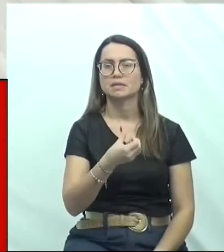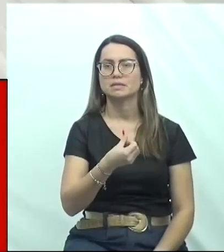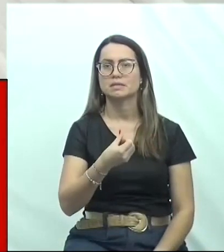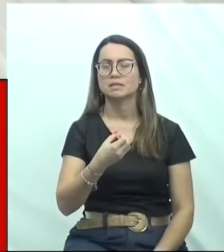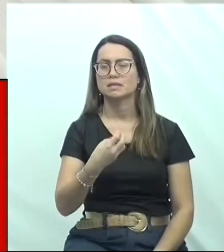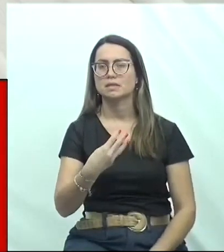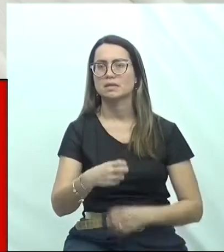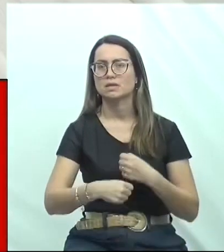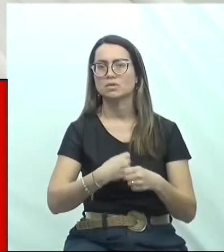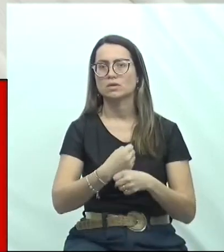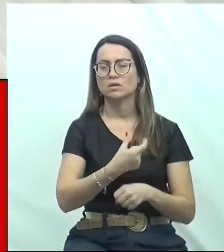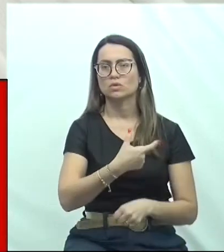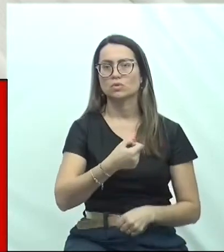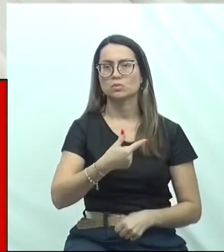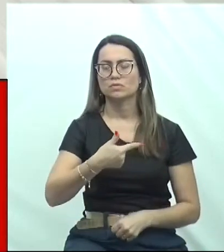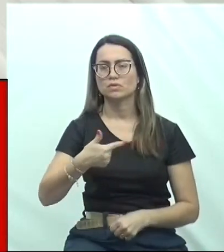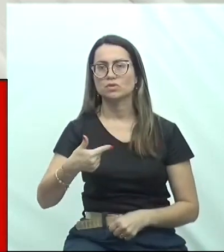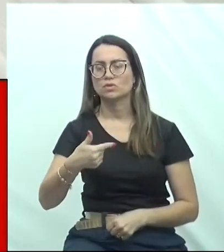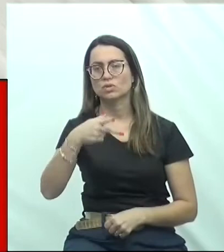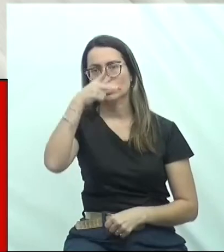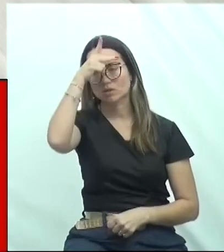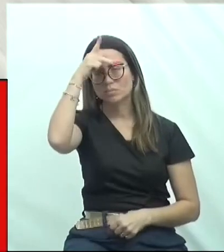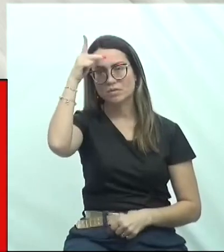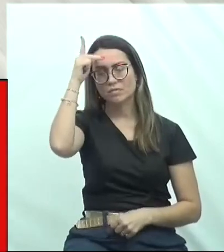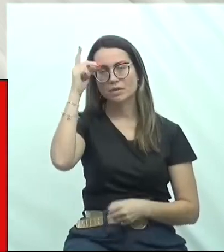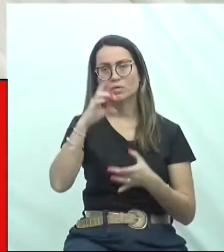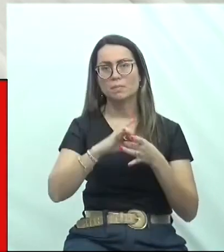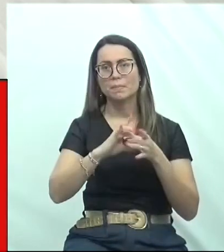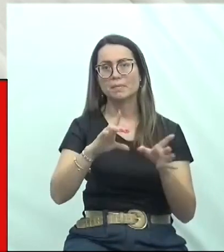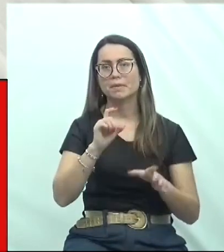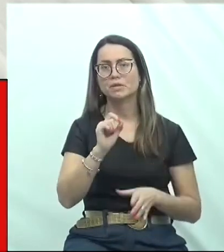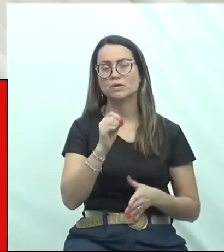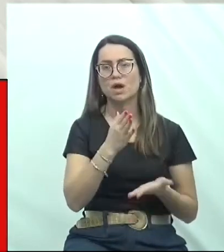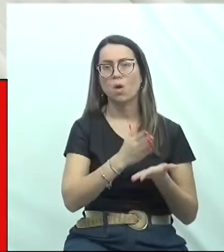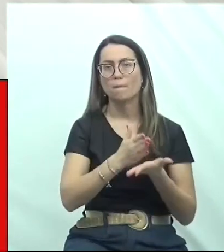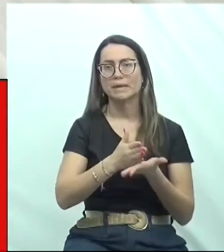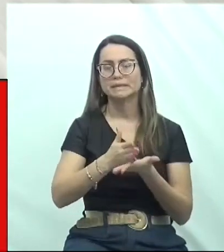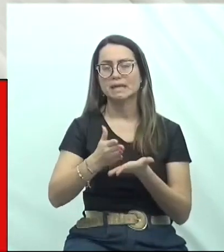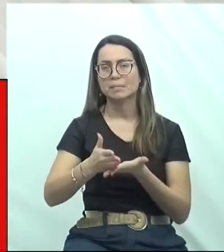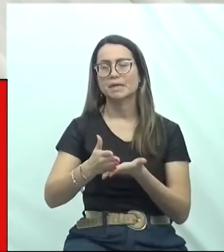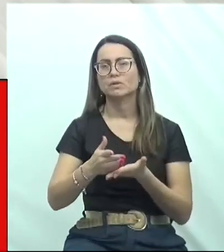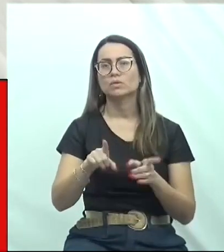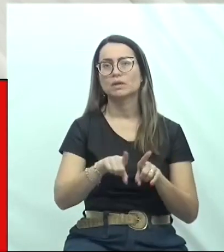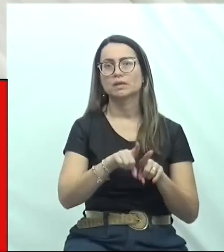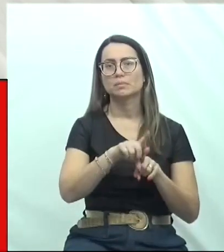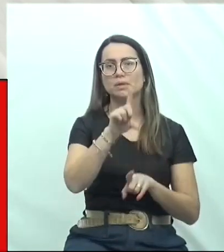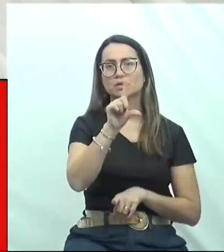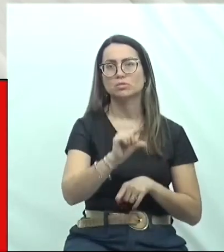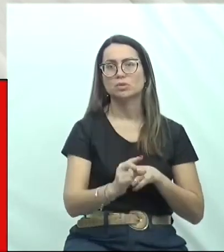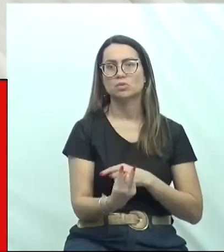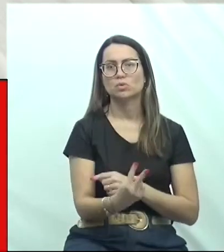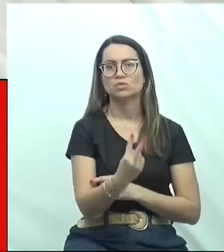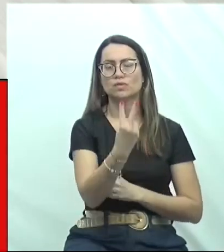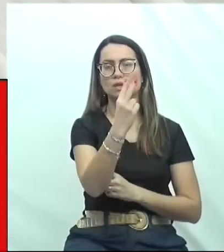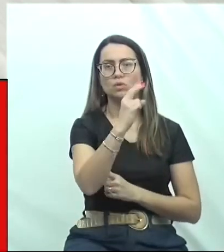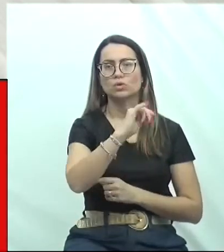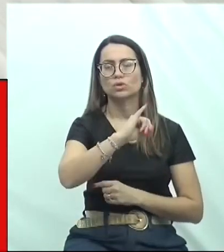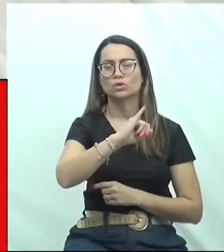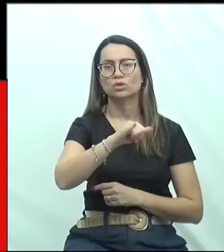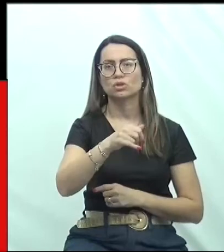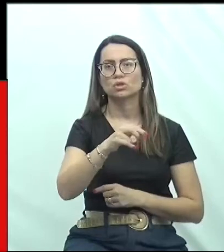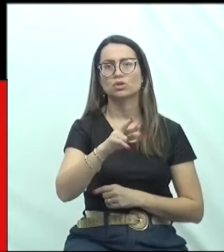PE 063/2022, encaminhado pelo Prefeito Municipal, que autoriza o parcelamento e concede redução dos valores de juros e